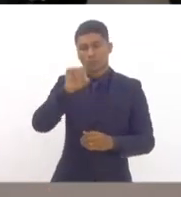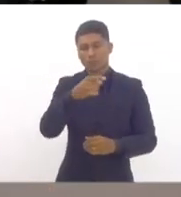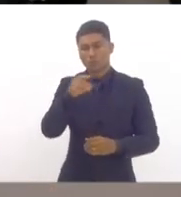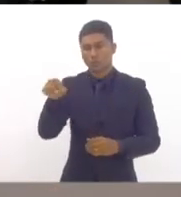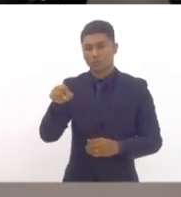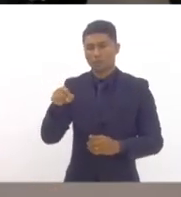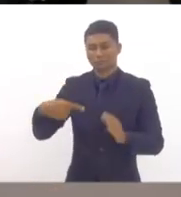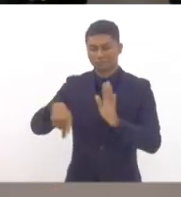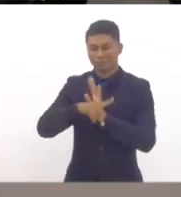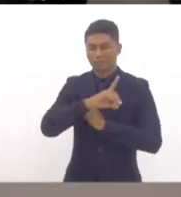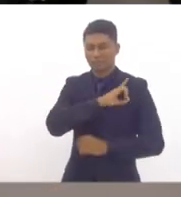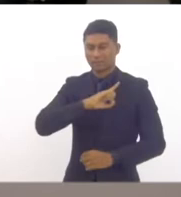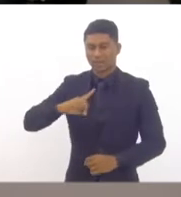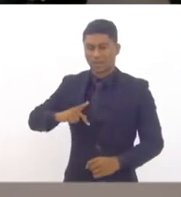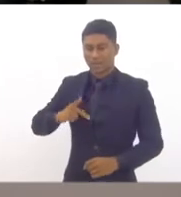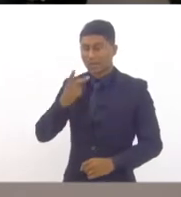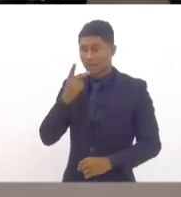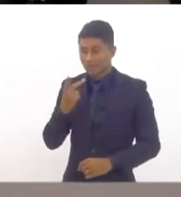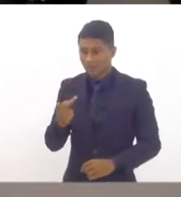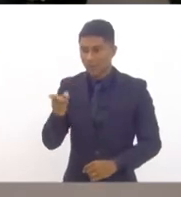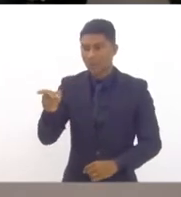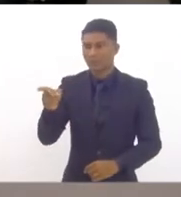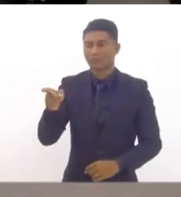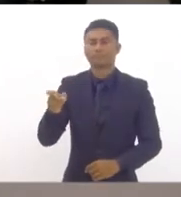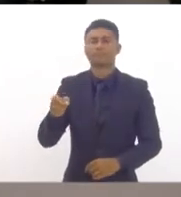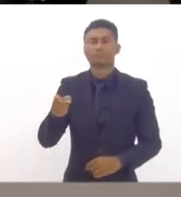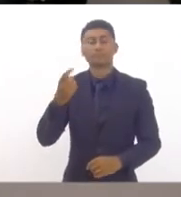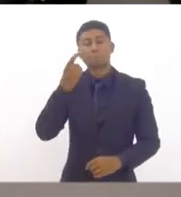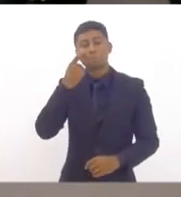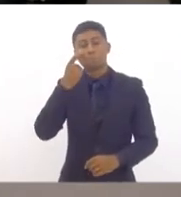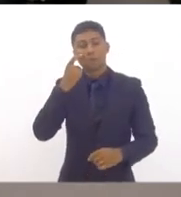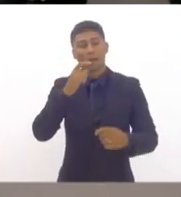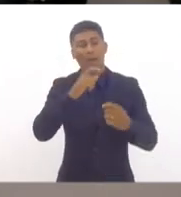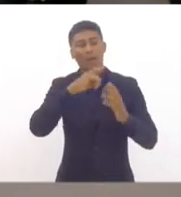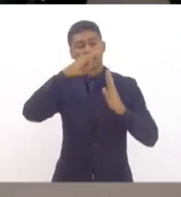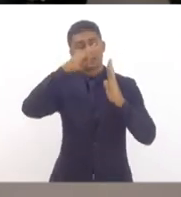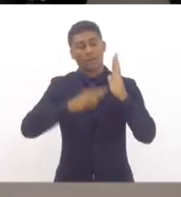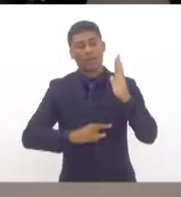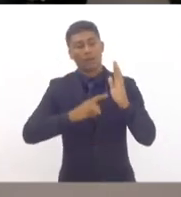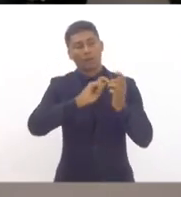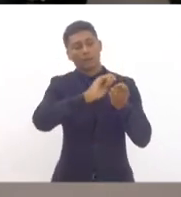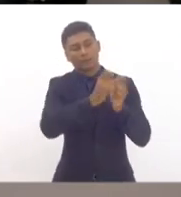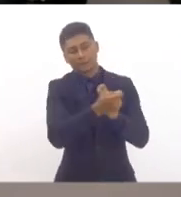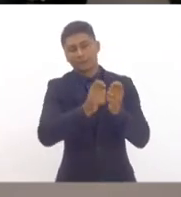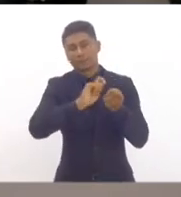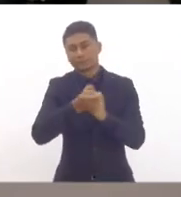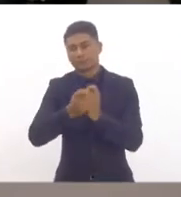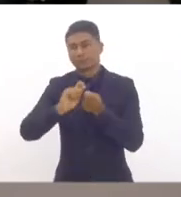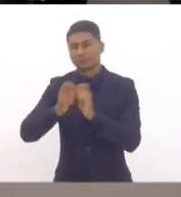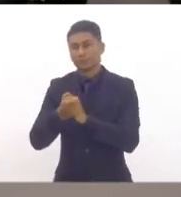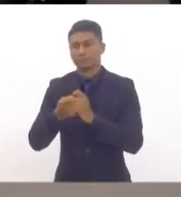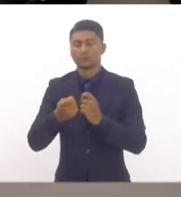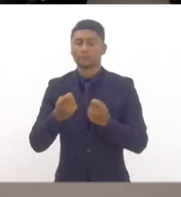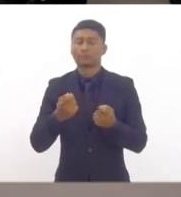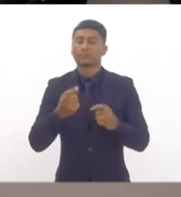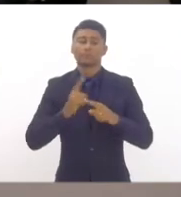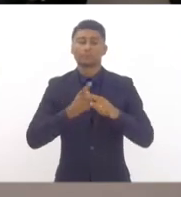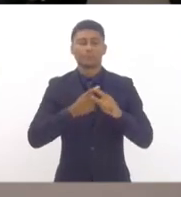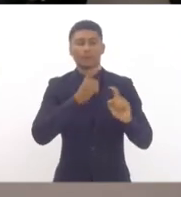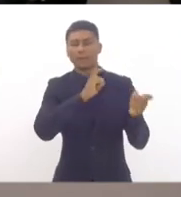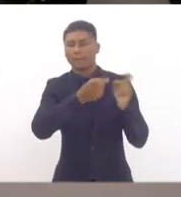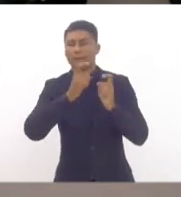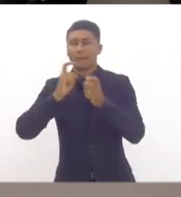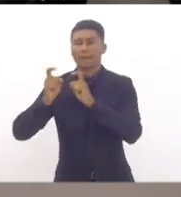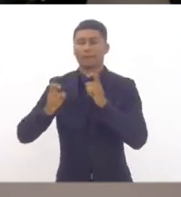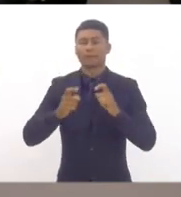sobre eventuais adaptações do edital para que a gente consiga fazer um debate sobre essa abordagem, né, que candidatas e